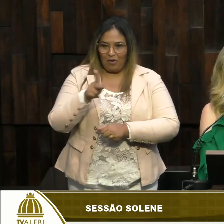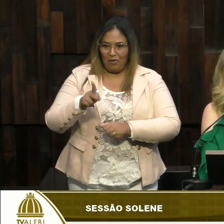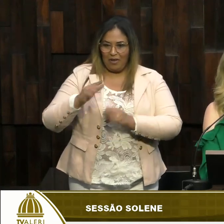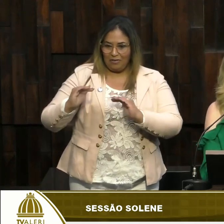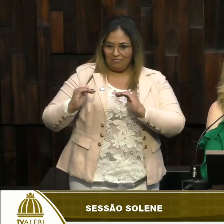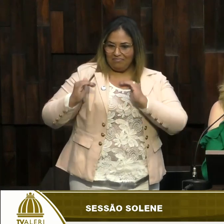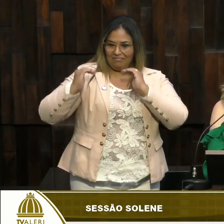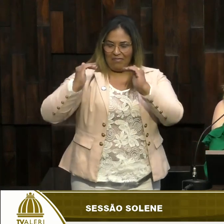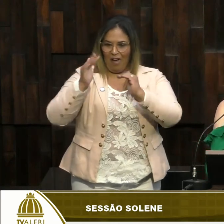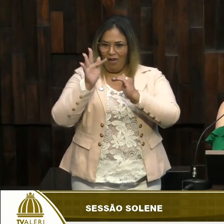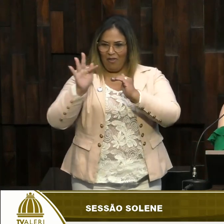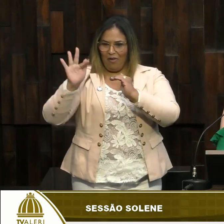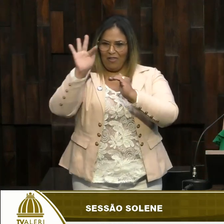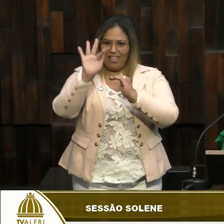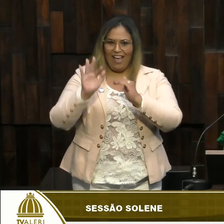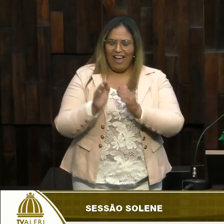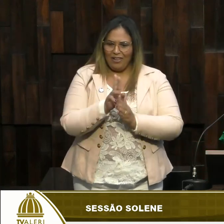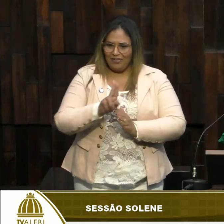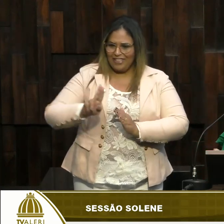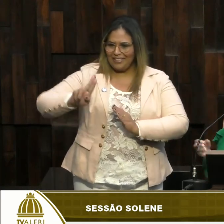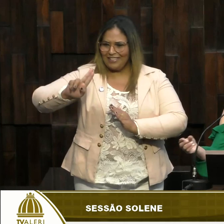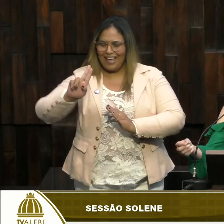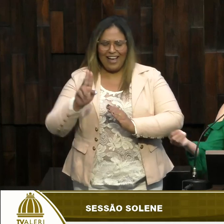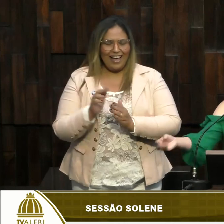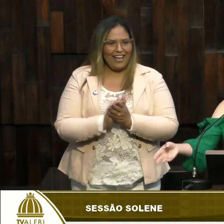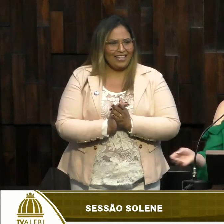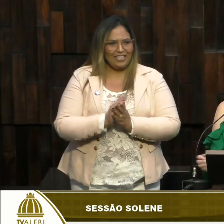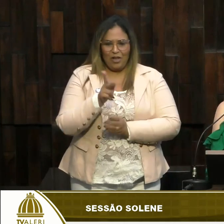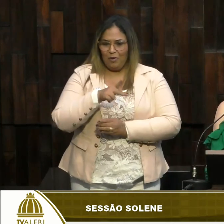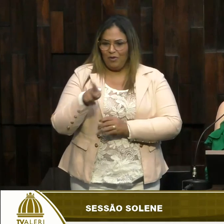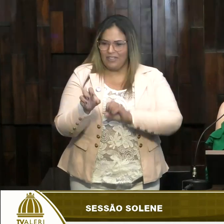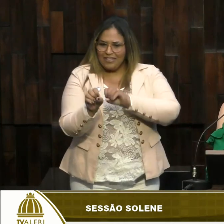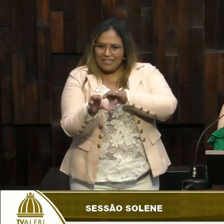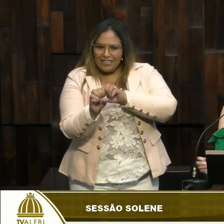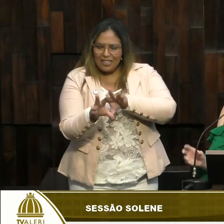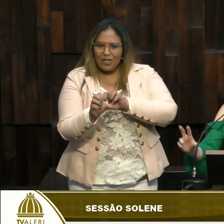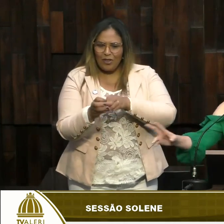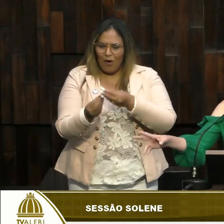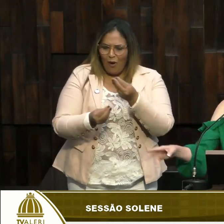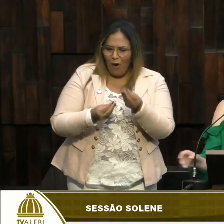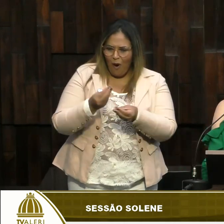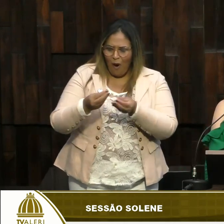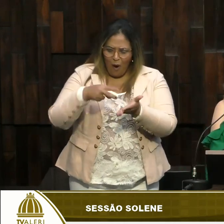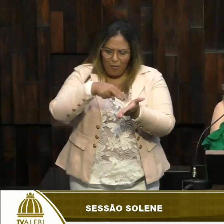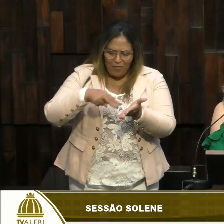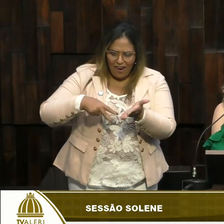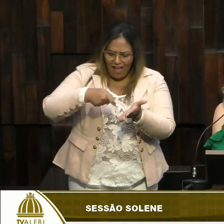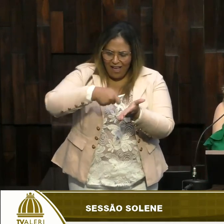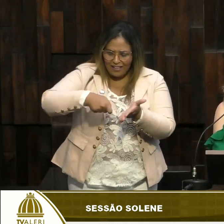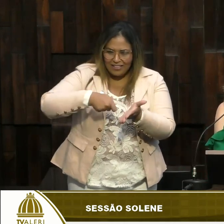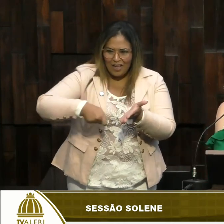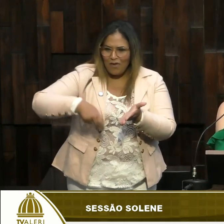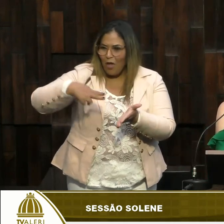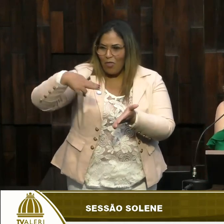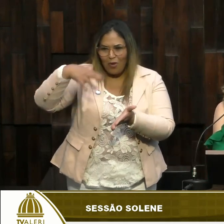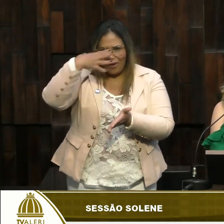são lembrados como paraninfos. O professor que te ensinou a ler e escrever, a gente nunca esquece, mas professor